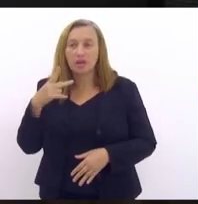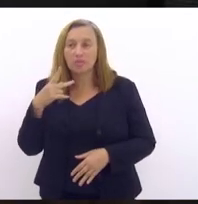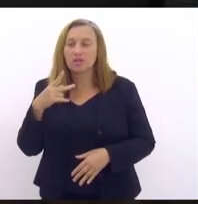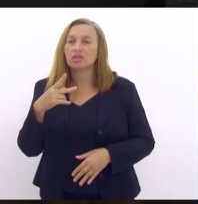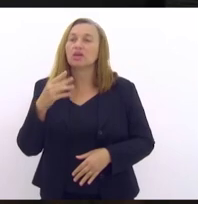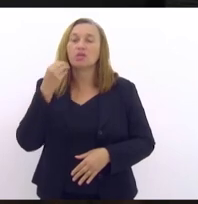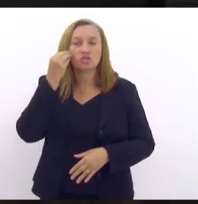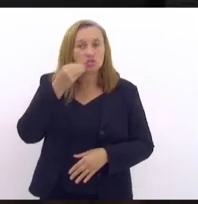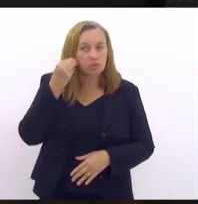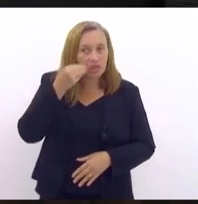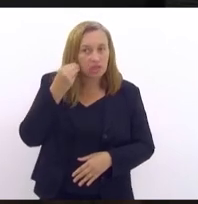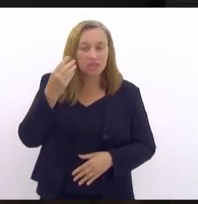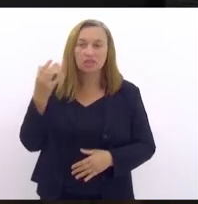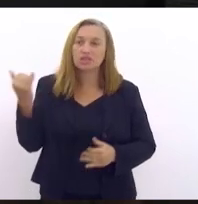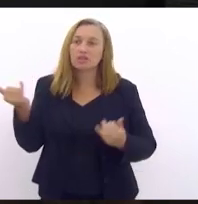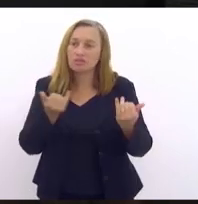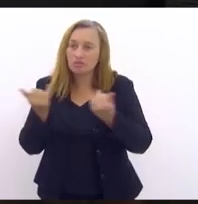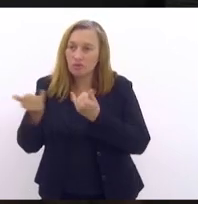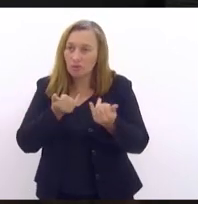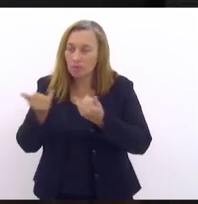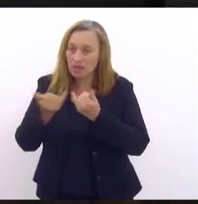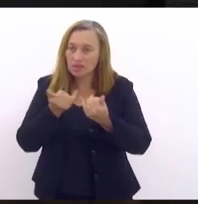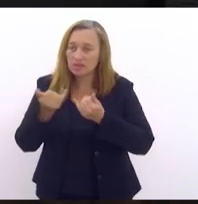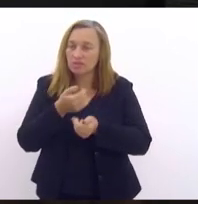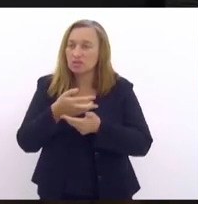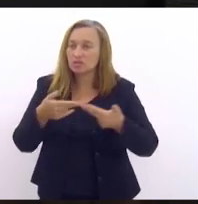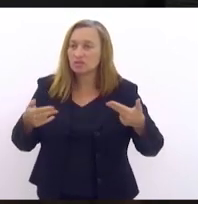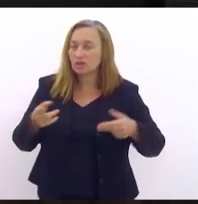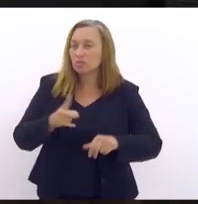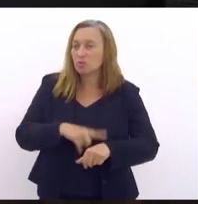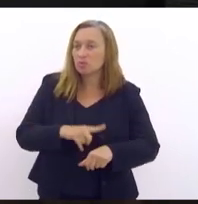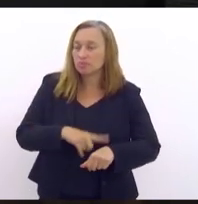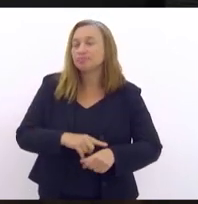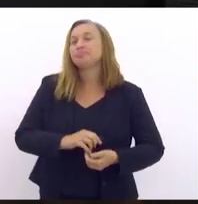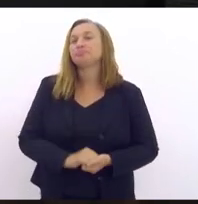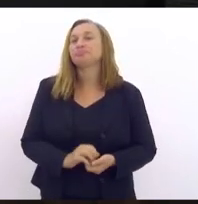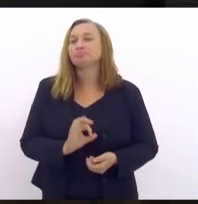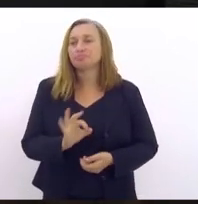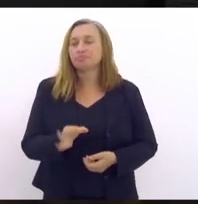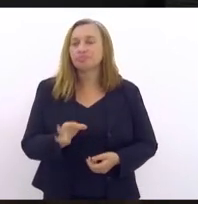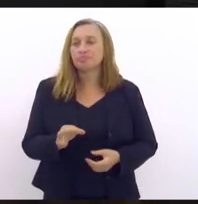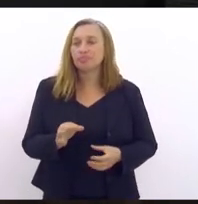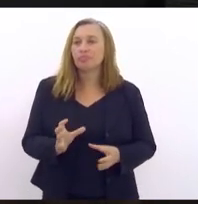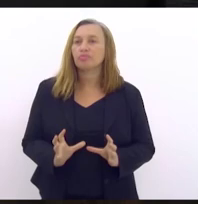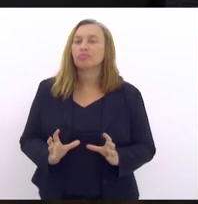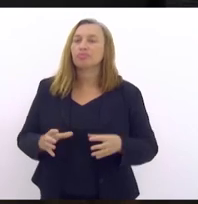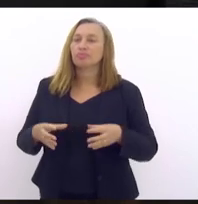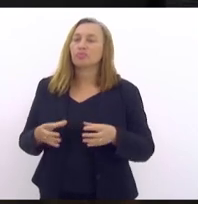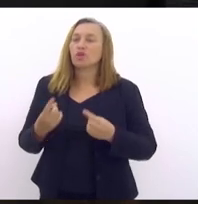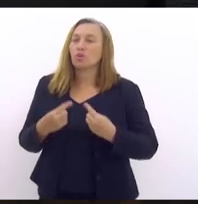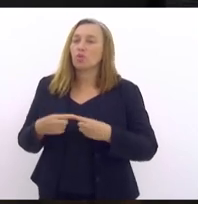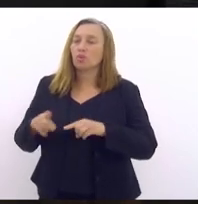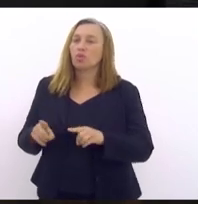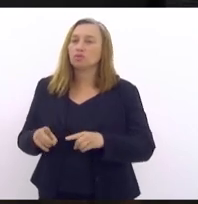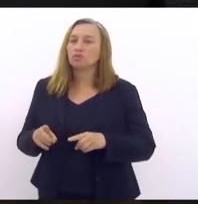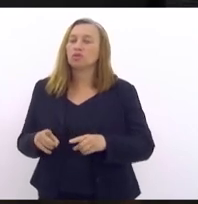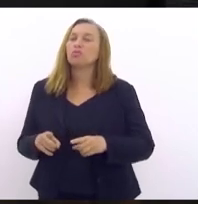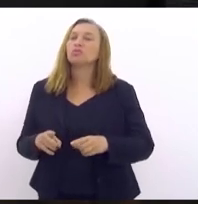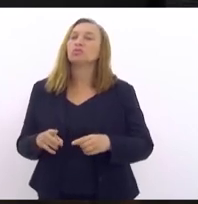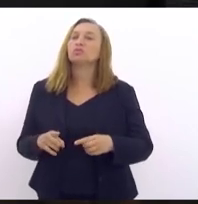experimentado, experiente, está aqui de muitos carnavais, é, de certa forma, oposição ao governo, um deputado